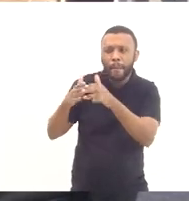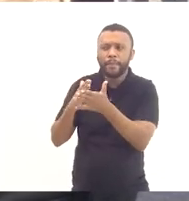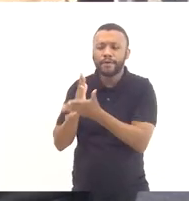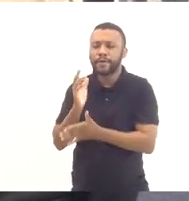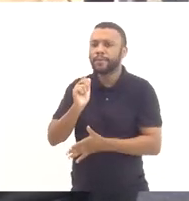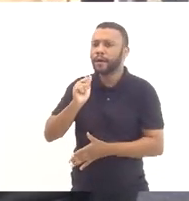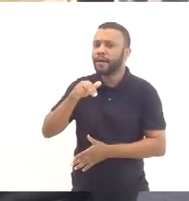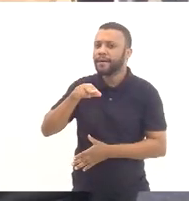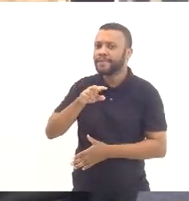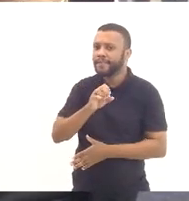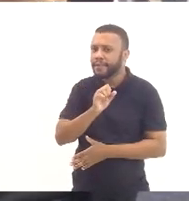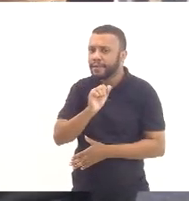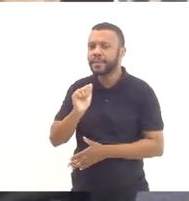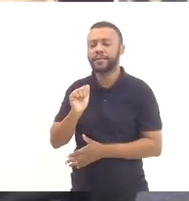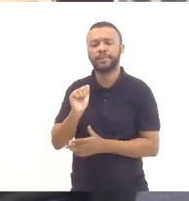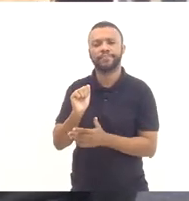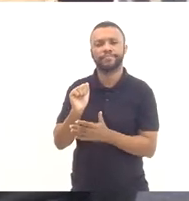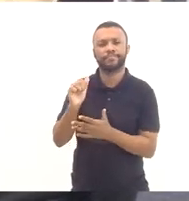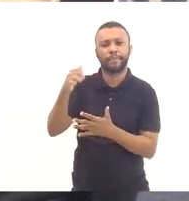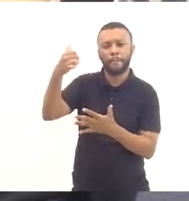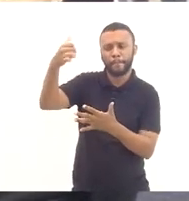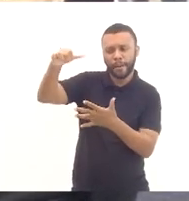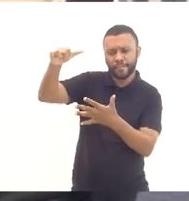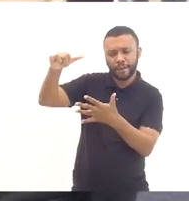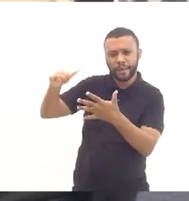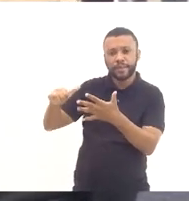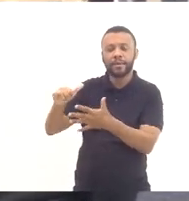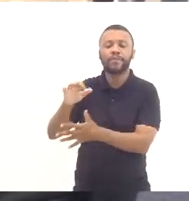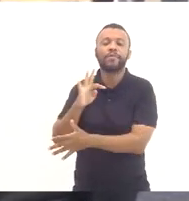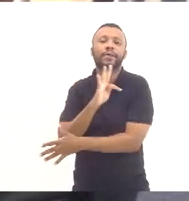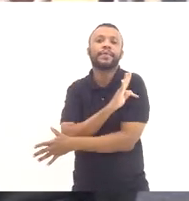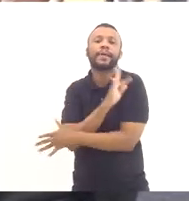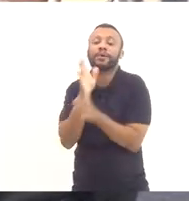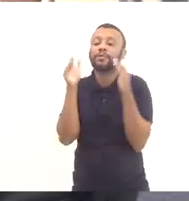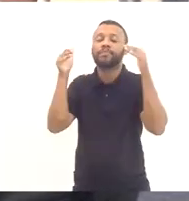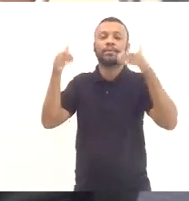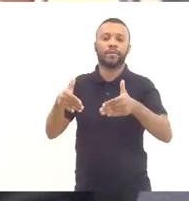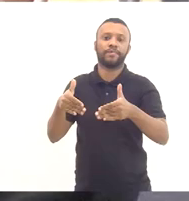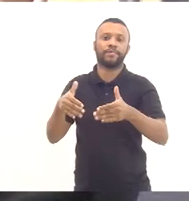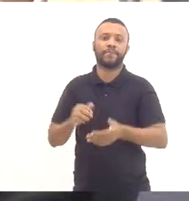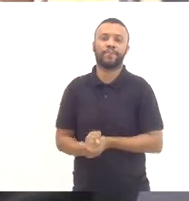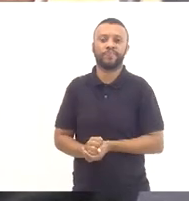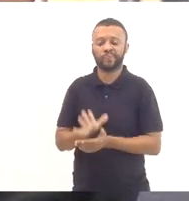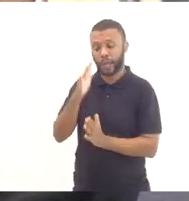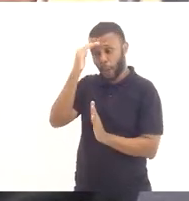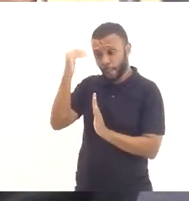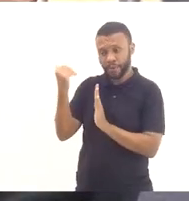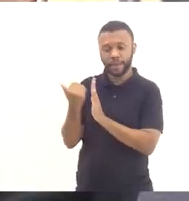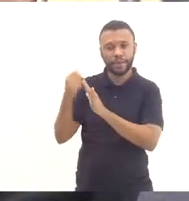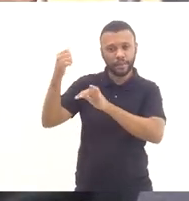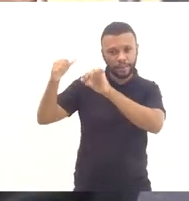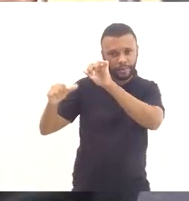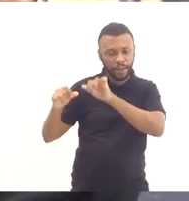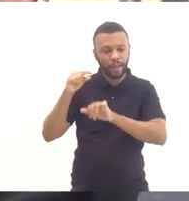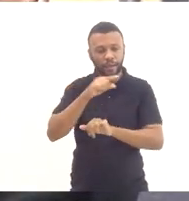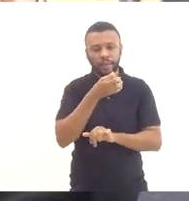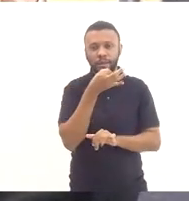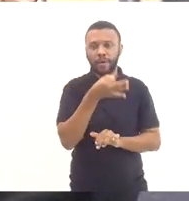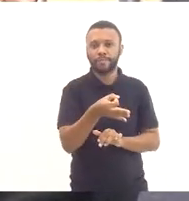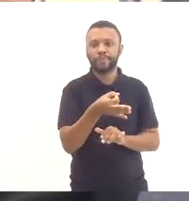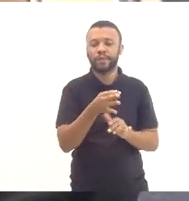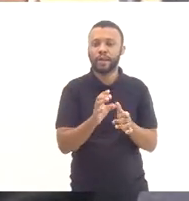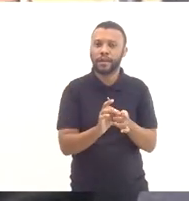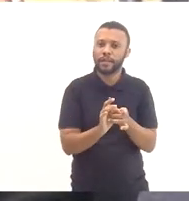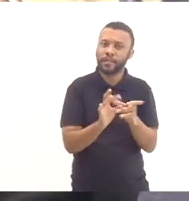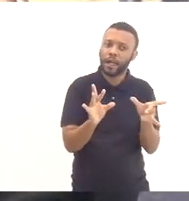Anvisa ou Enfim uma série de avaliações técnicas E aí com base nessa avaliação o juiz dá ou não dá ele